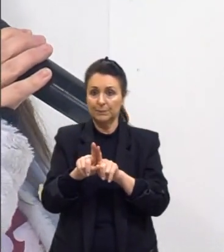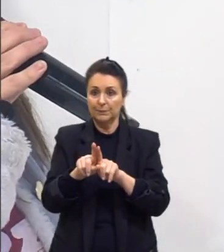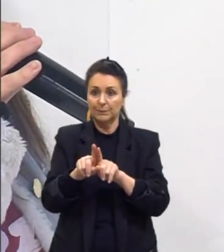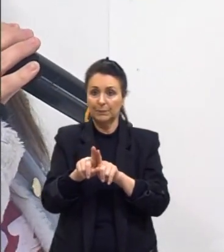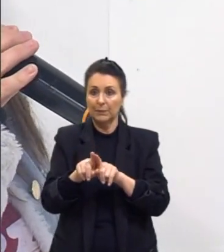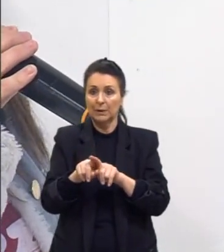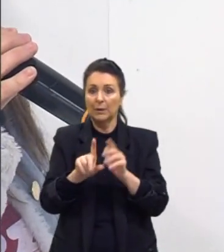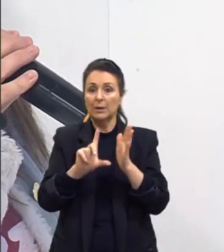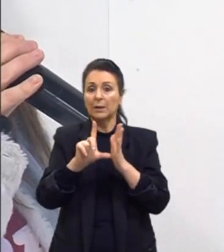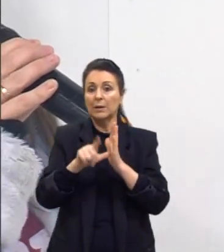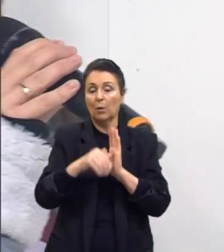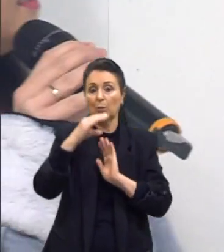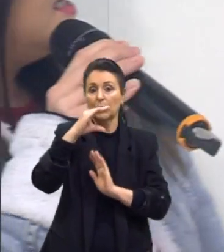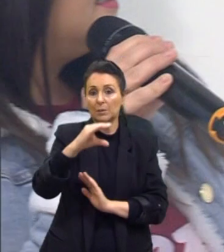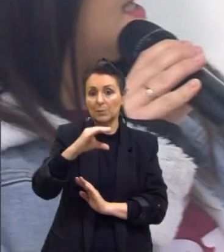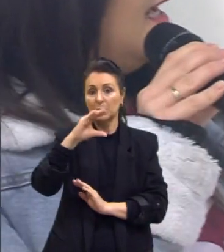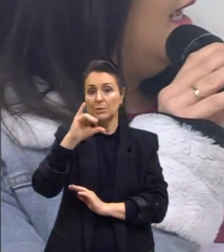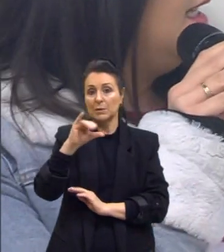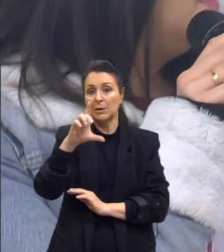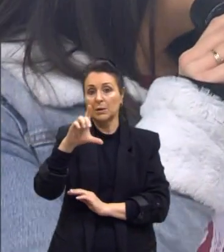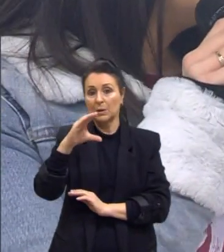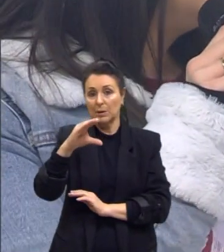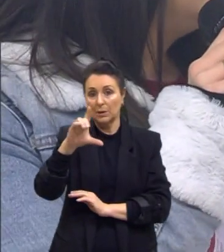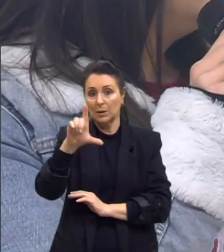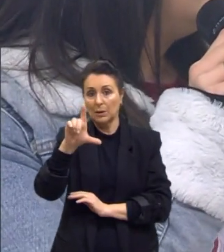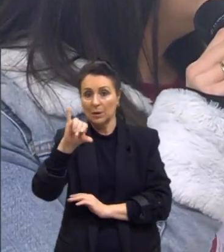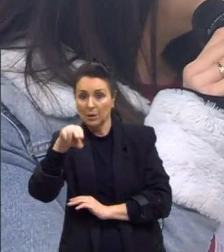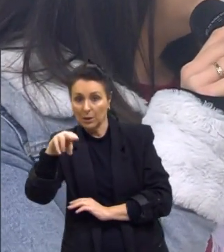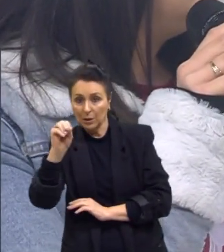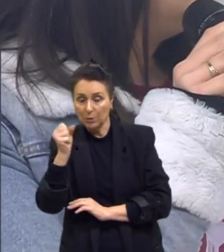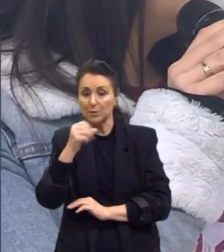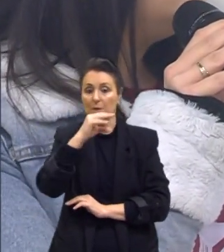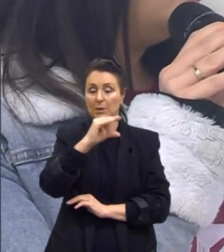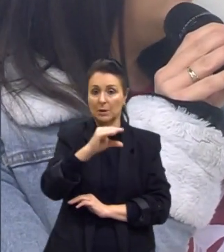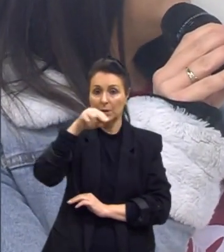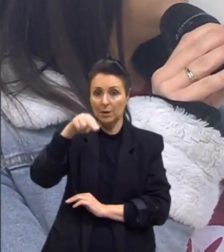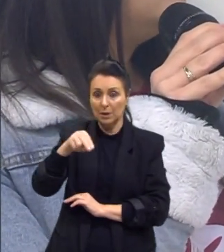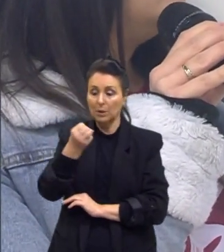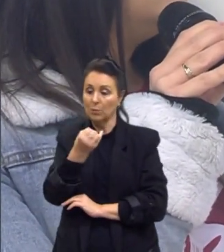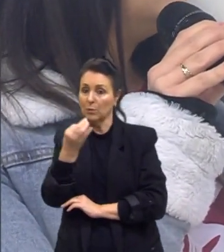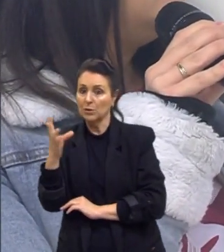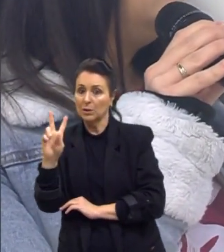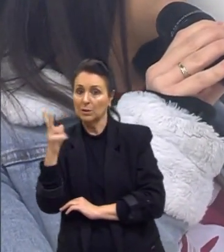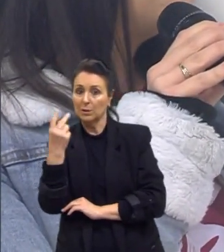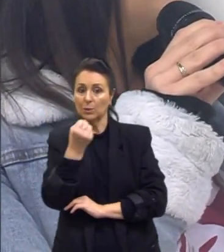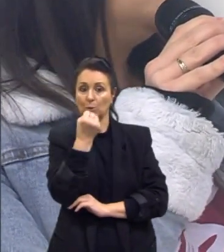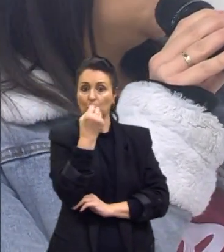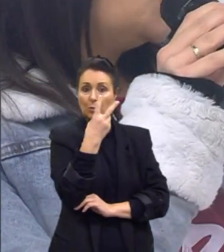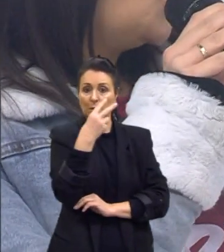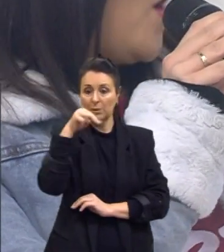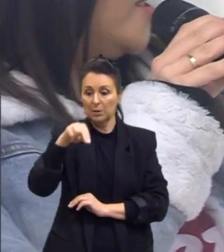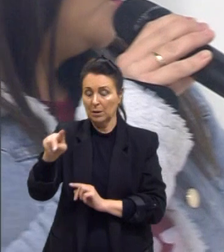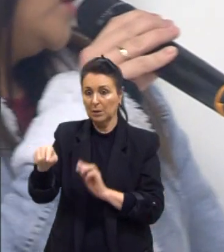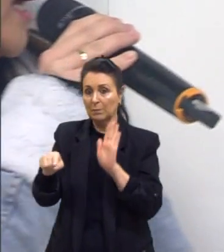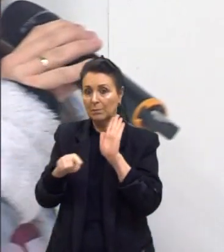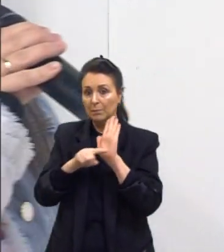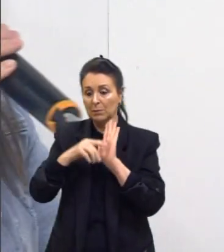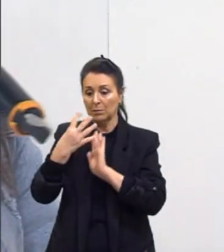hidrogênio Desculpa então se clinos vai ser c n e a quantidade de hidrogénio vai ser dois n